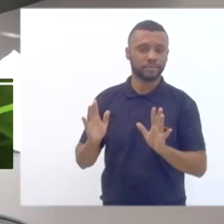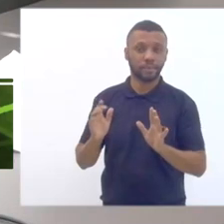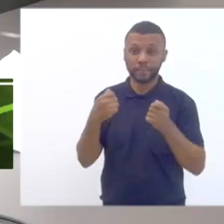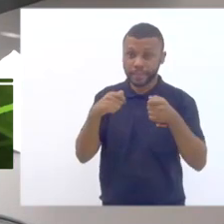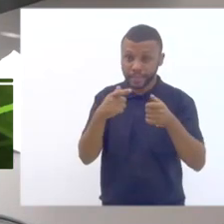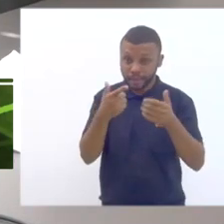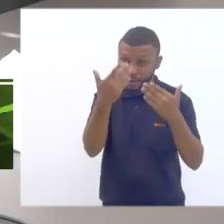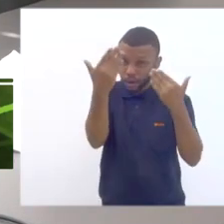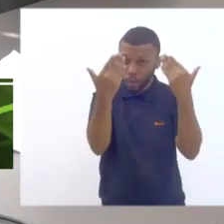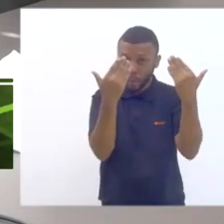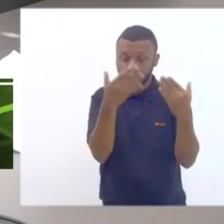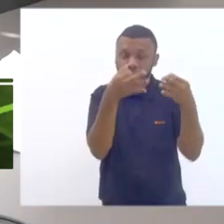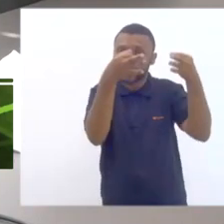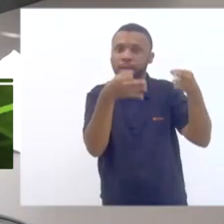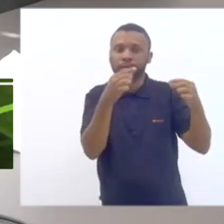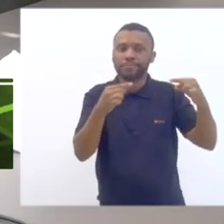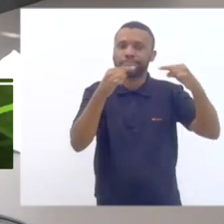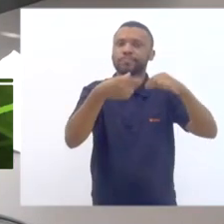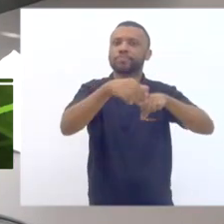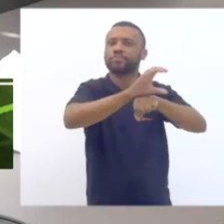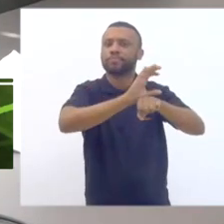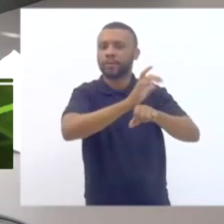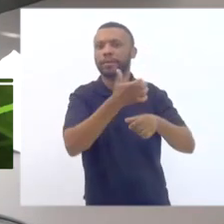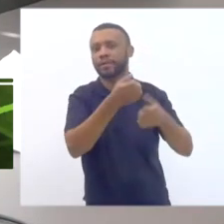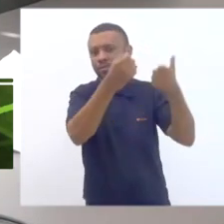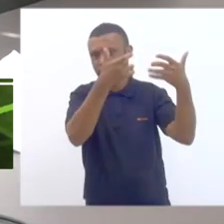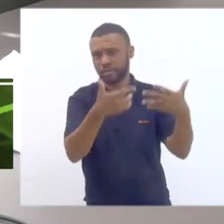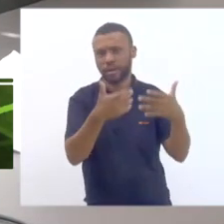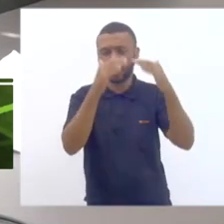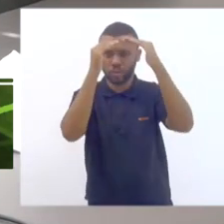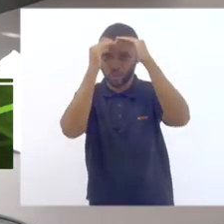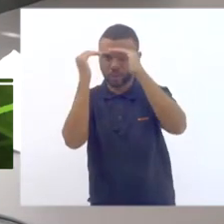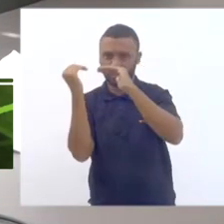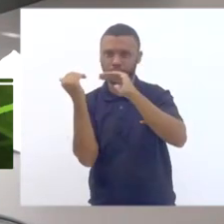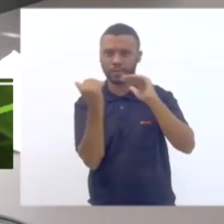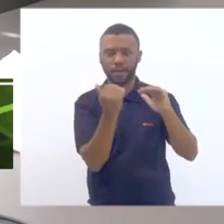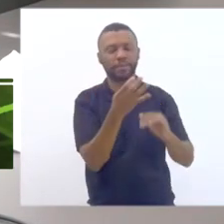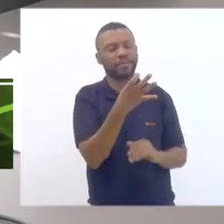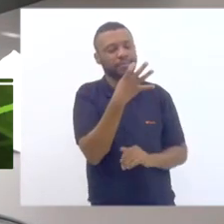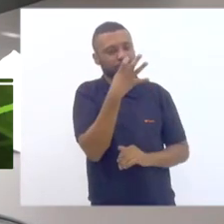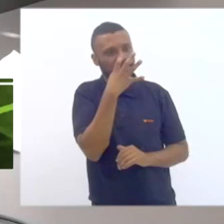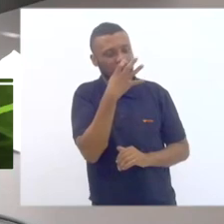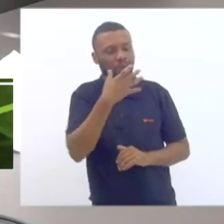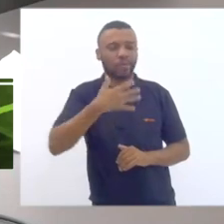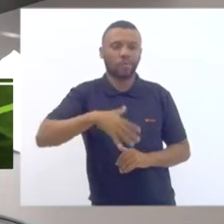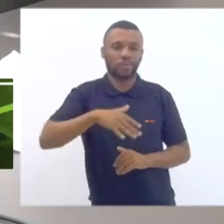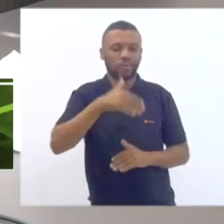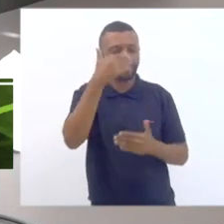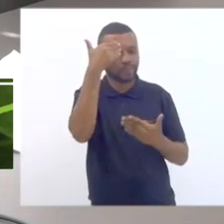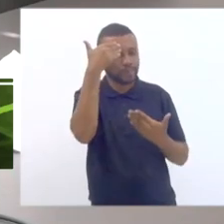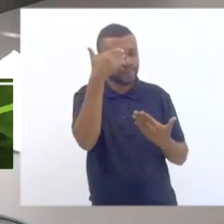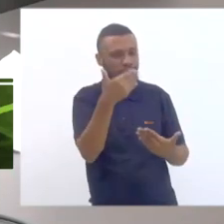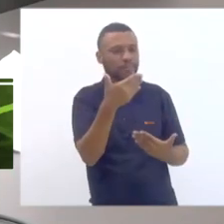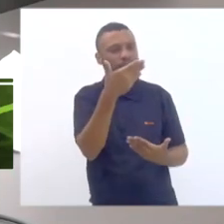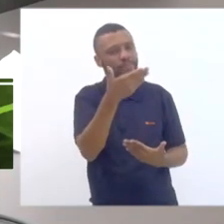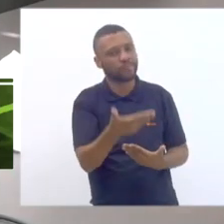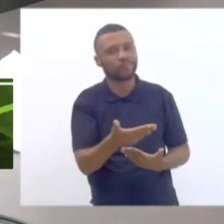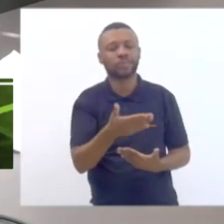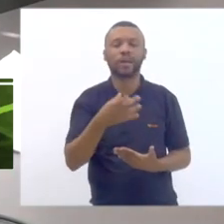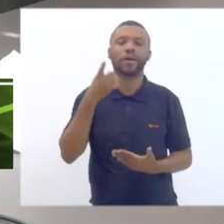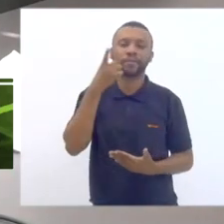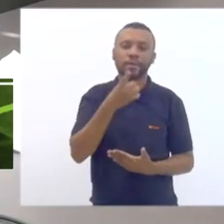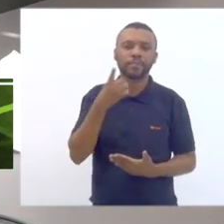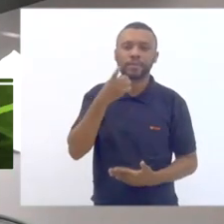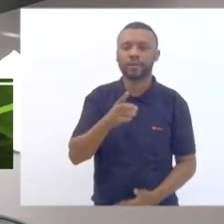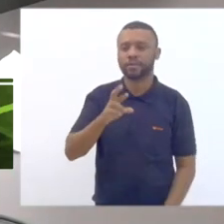Então, queria aqui assinalar, né, o nosso respeito, a nossa admiração e o nosso agradecimento ao